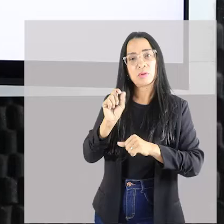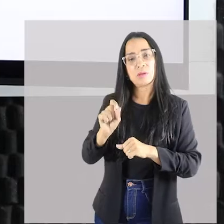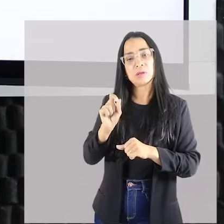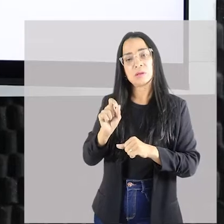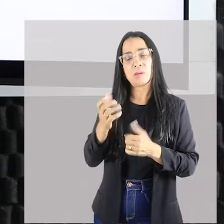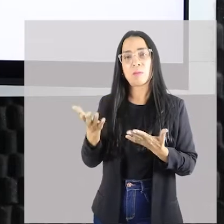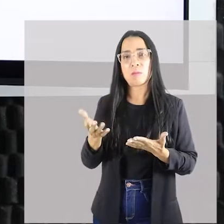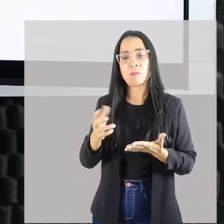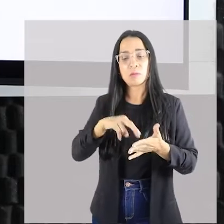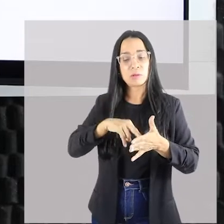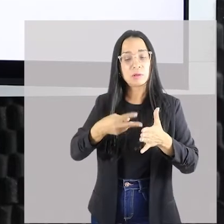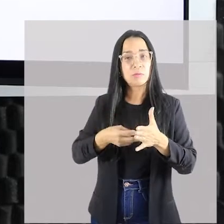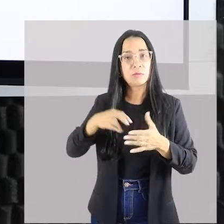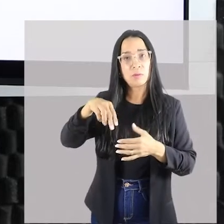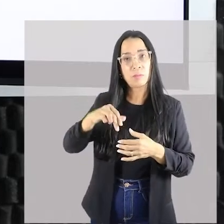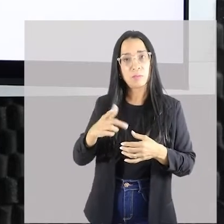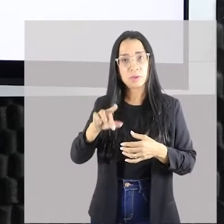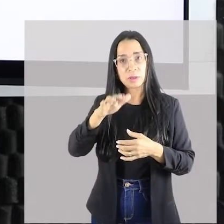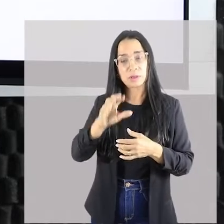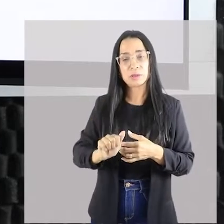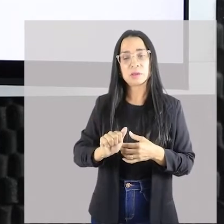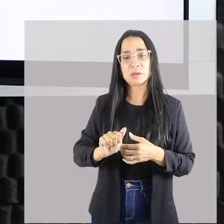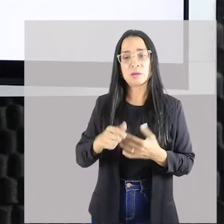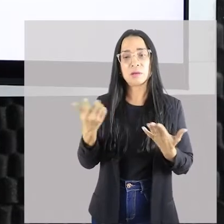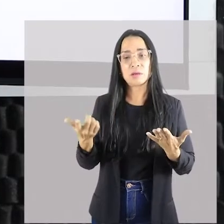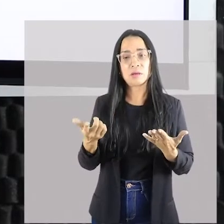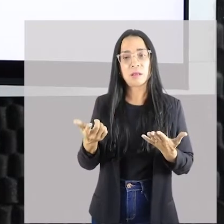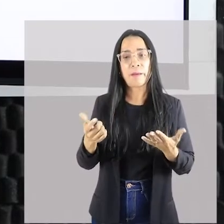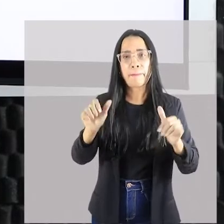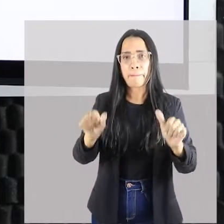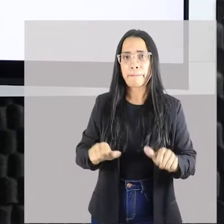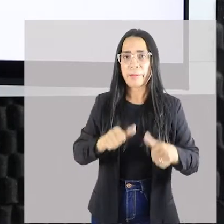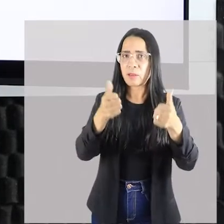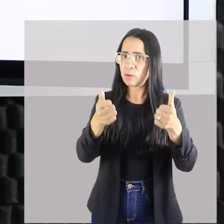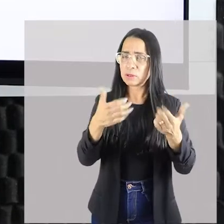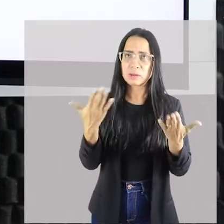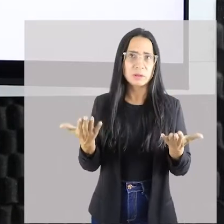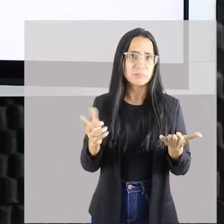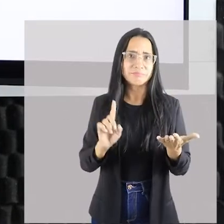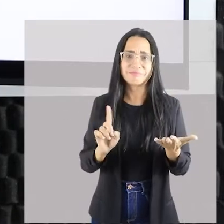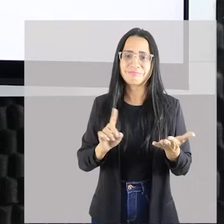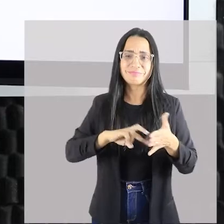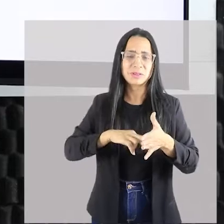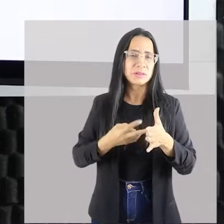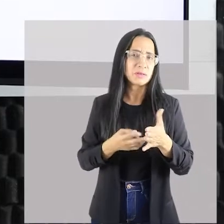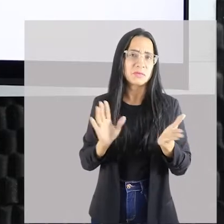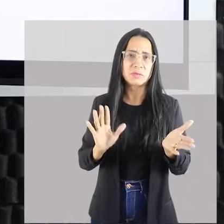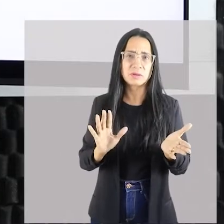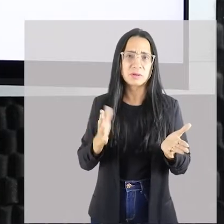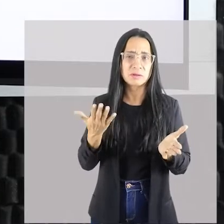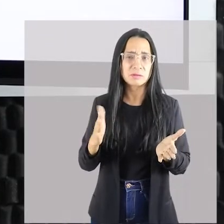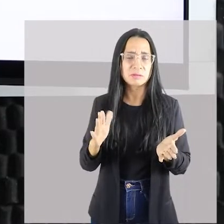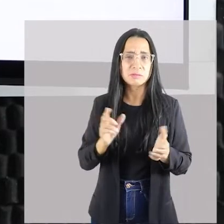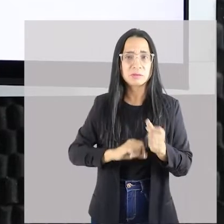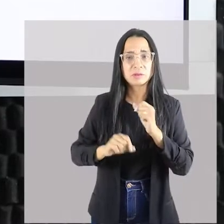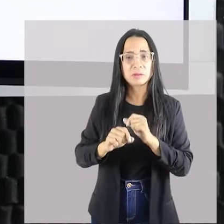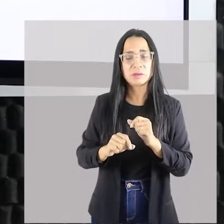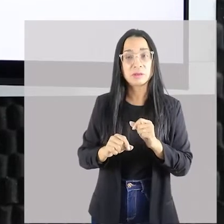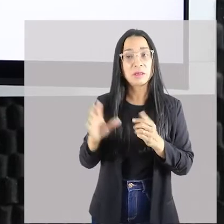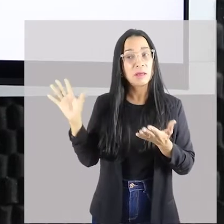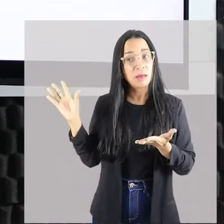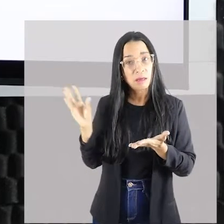é mudança. Não necessariamente quer dizer uma melhoria, tá? Anota isso porque isso é muito importante para